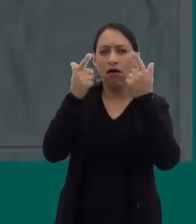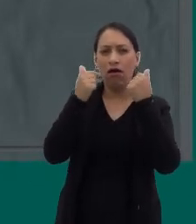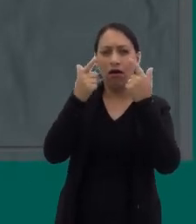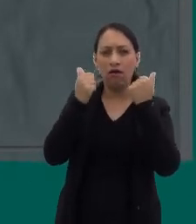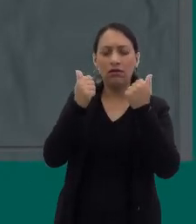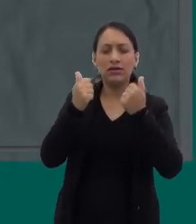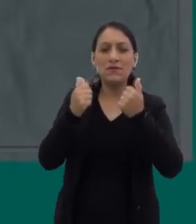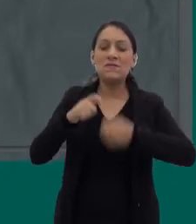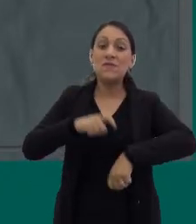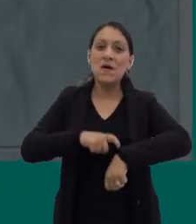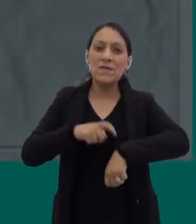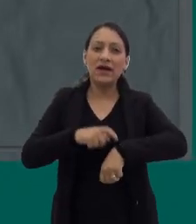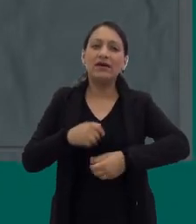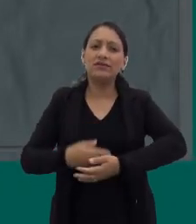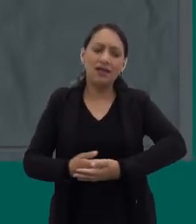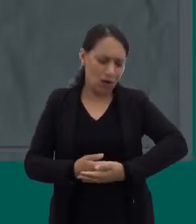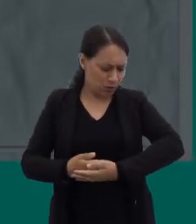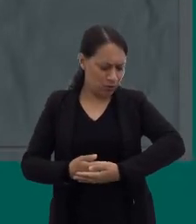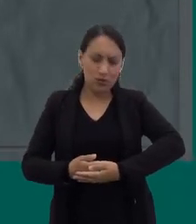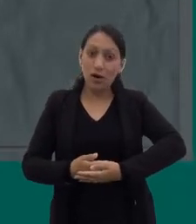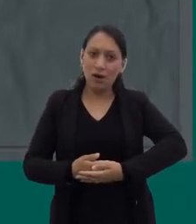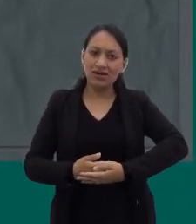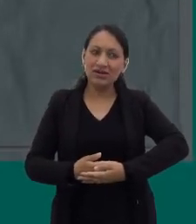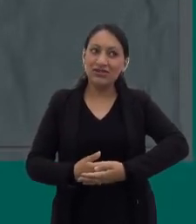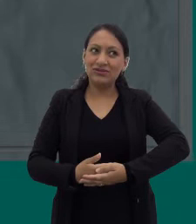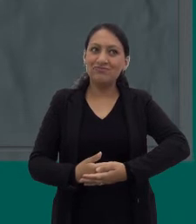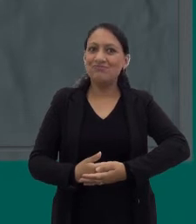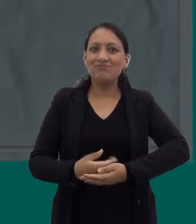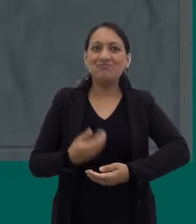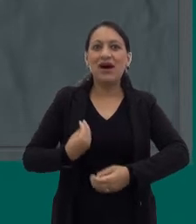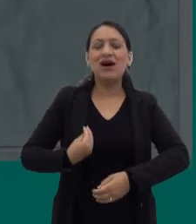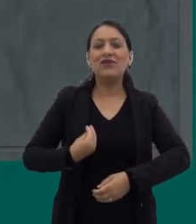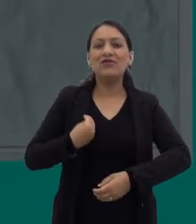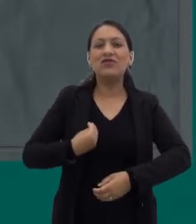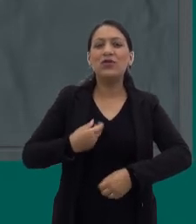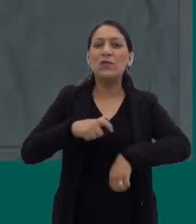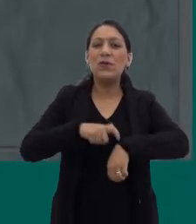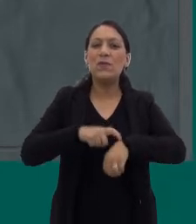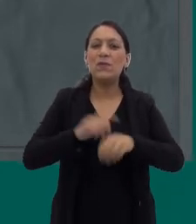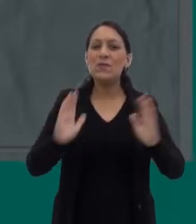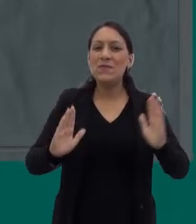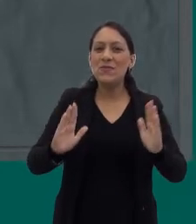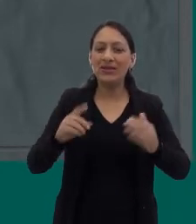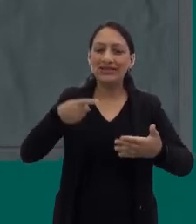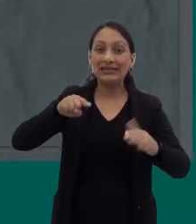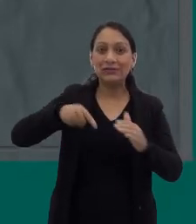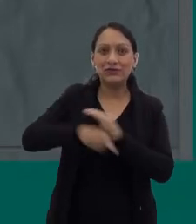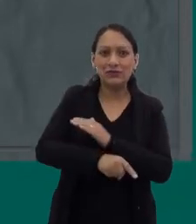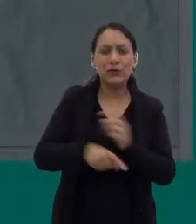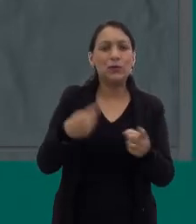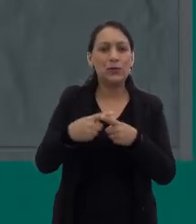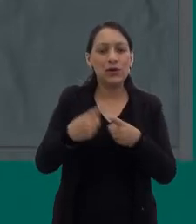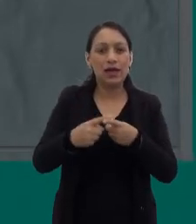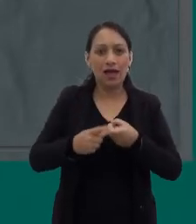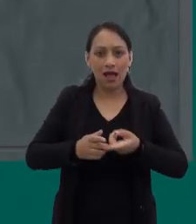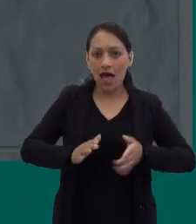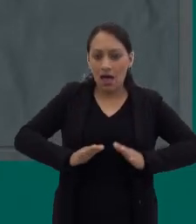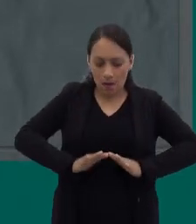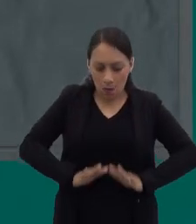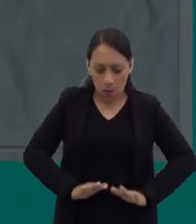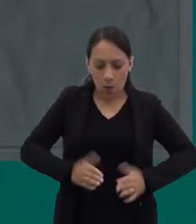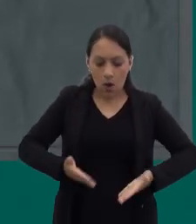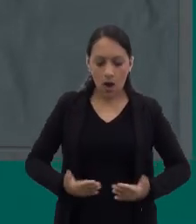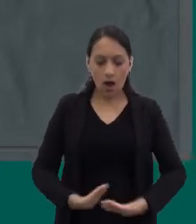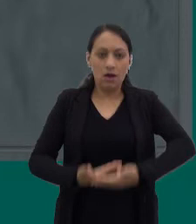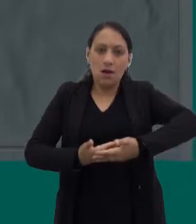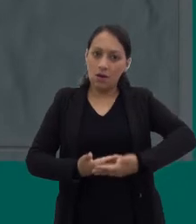de desespero, vivendo uma intensidade muito grande, né, porque a gente sai da barriga e a gente